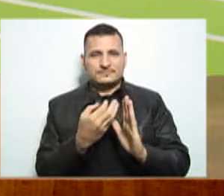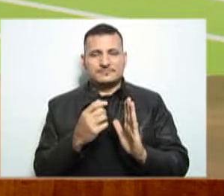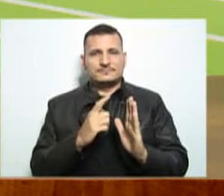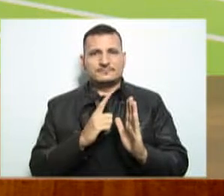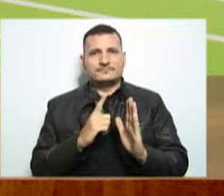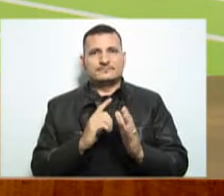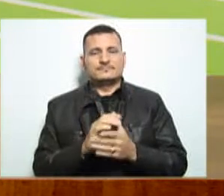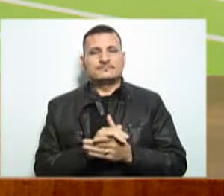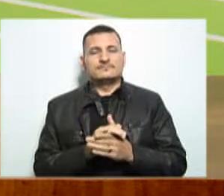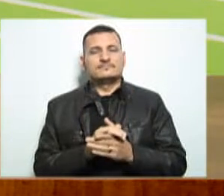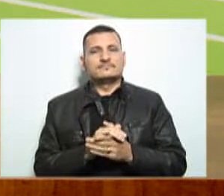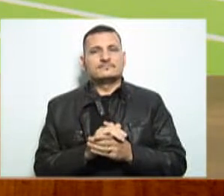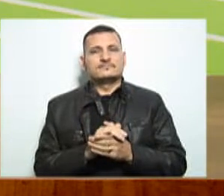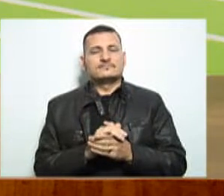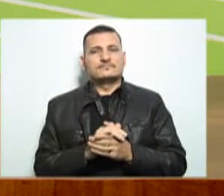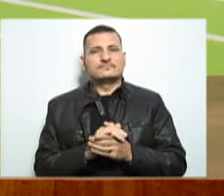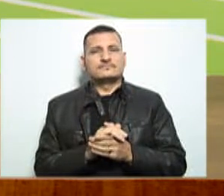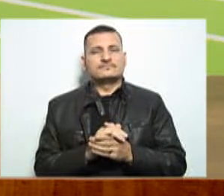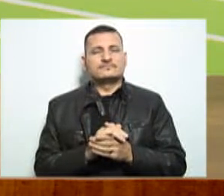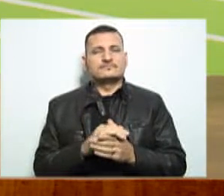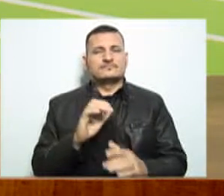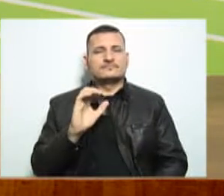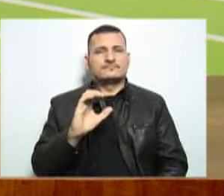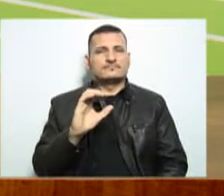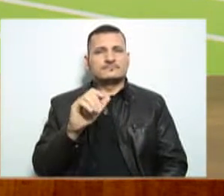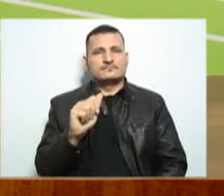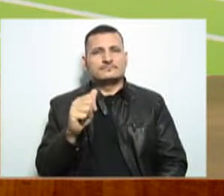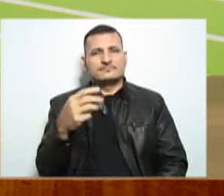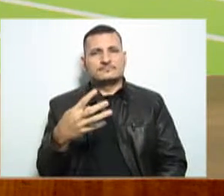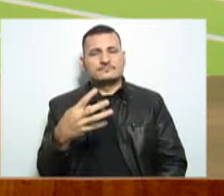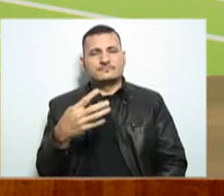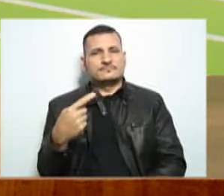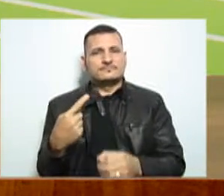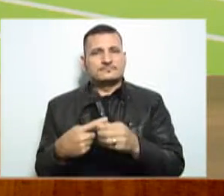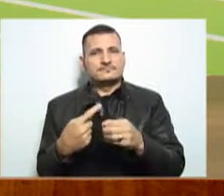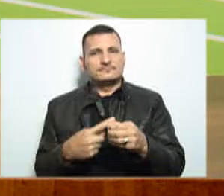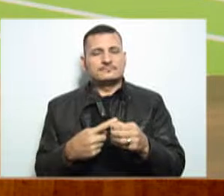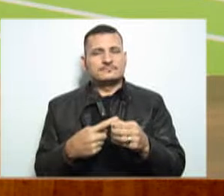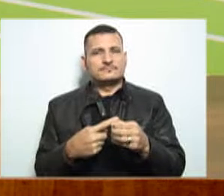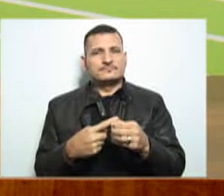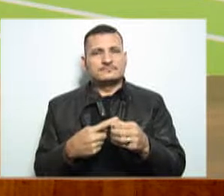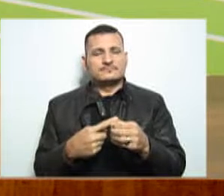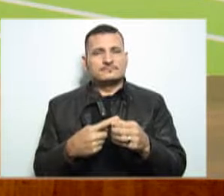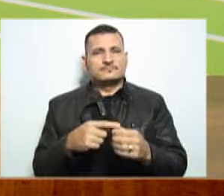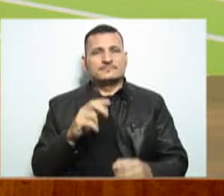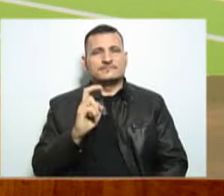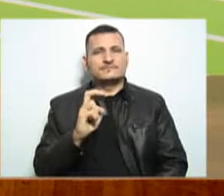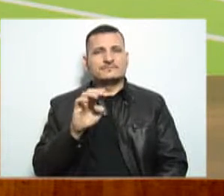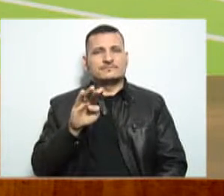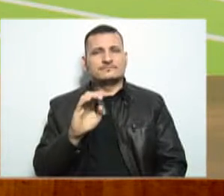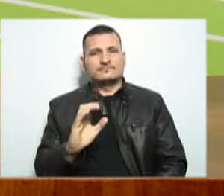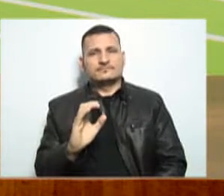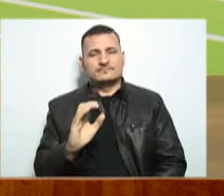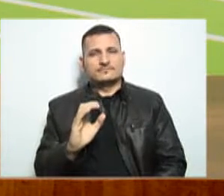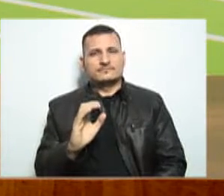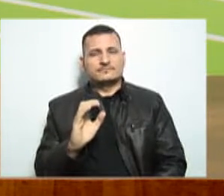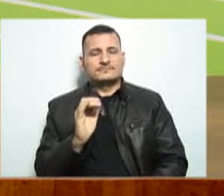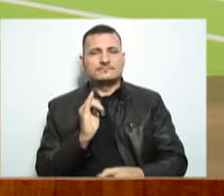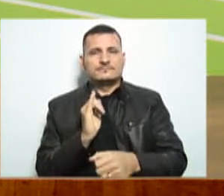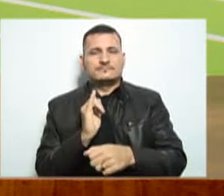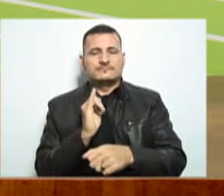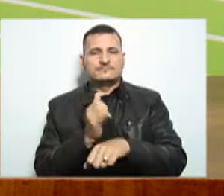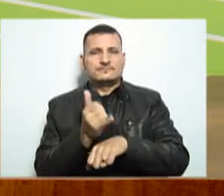da CA4, distrito do 5º BEC, de Machadinho do Oeste,